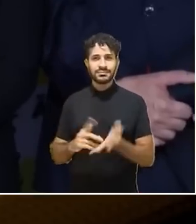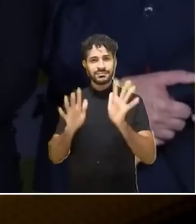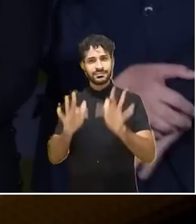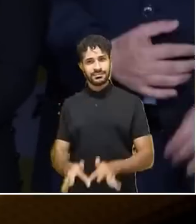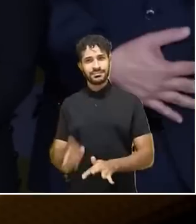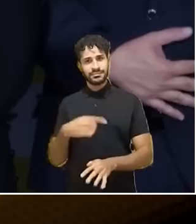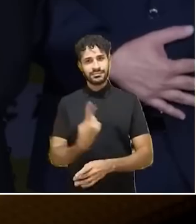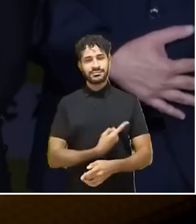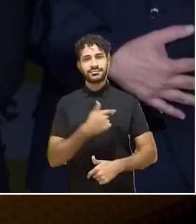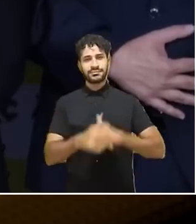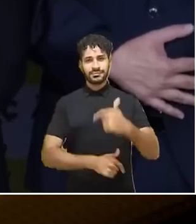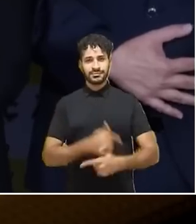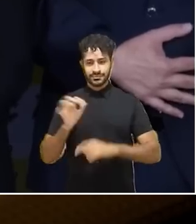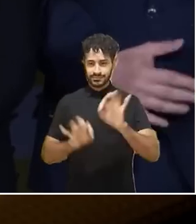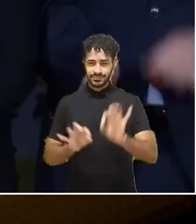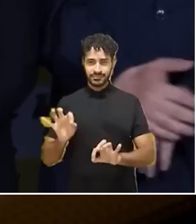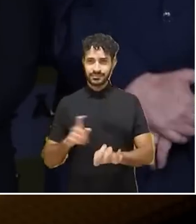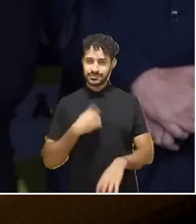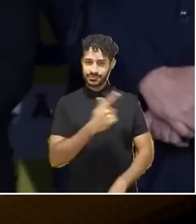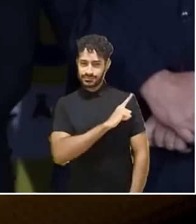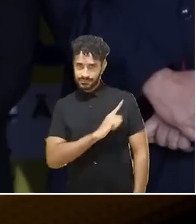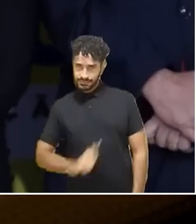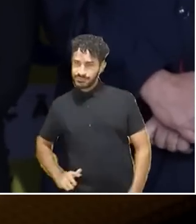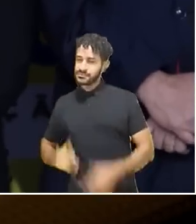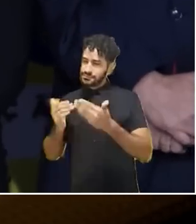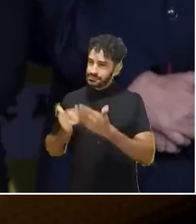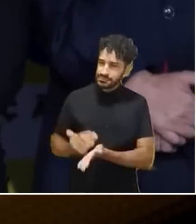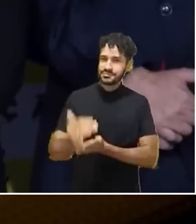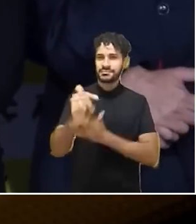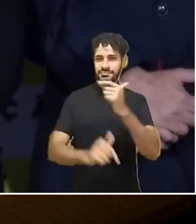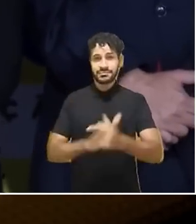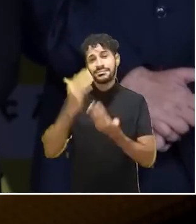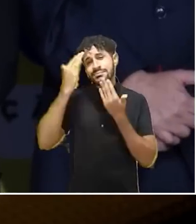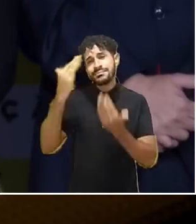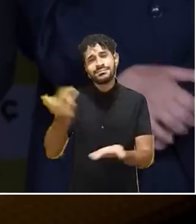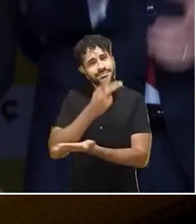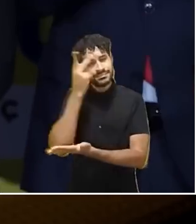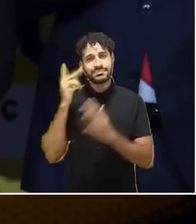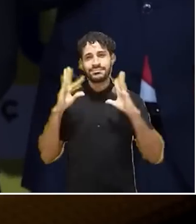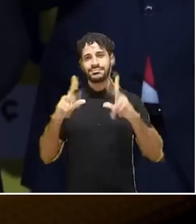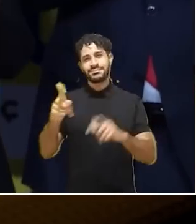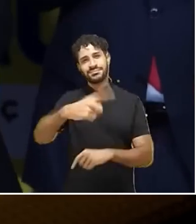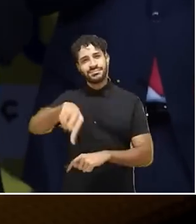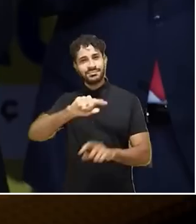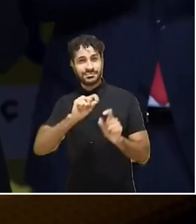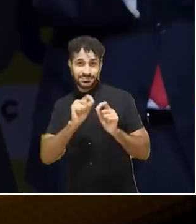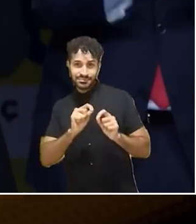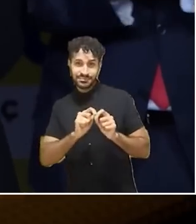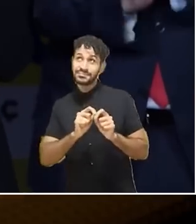merece esse tratamento é vários disputando um ministério aí que haja